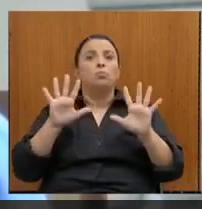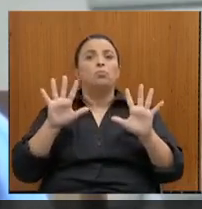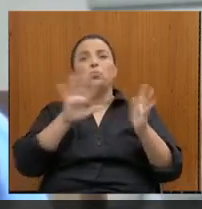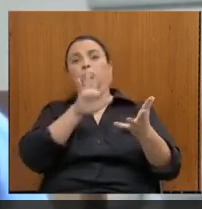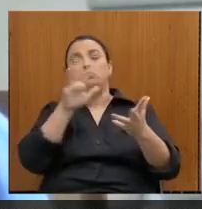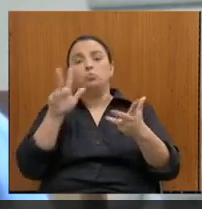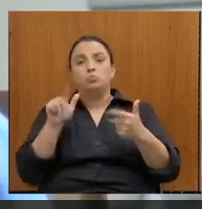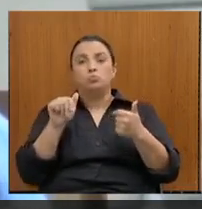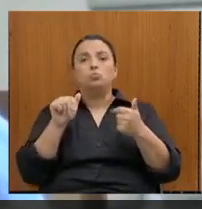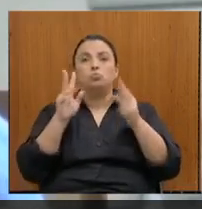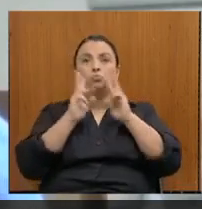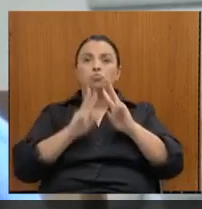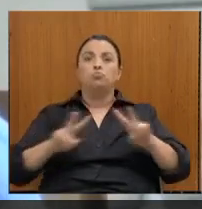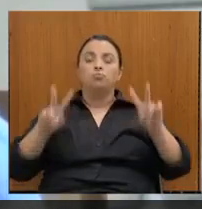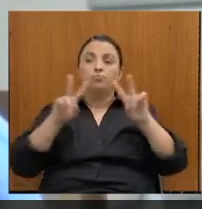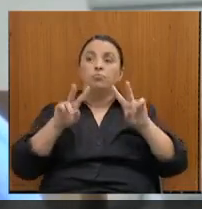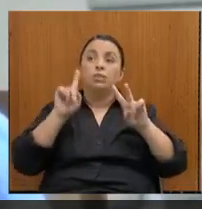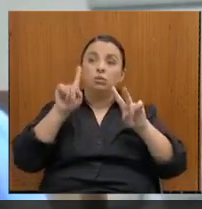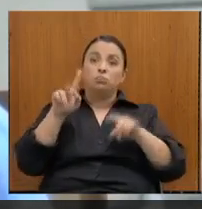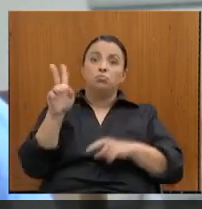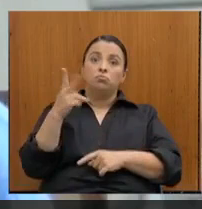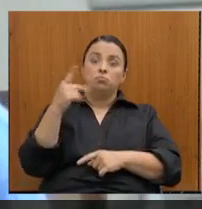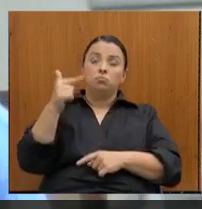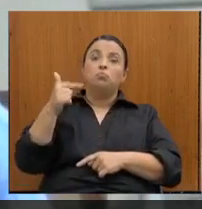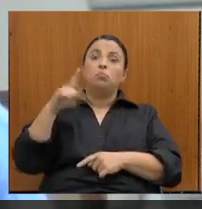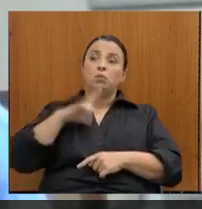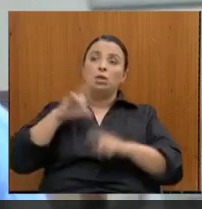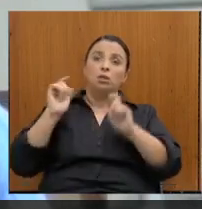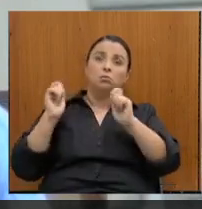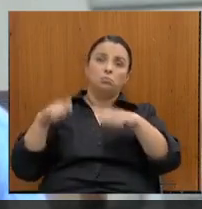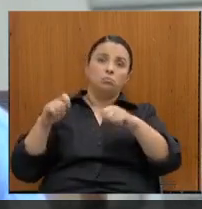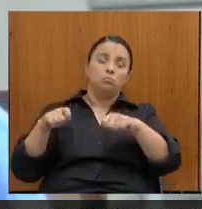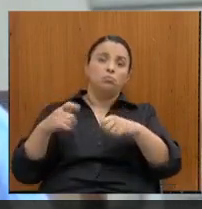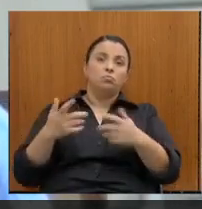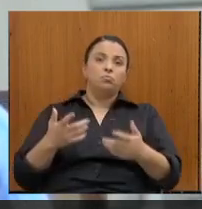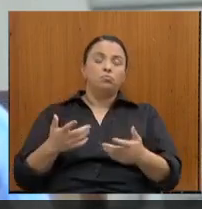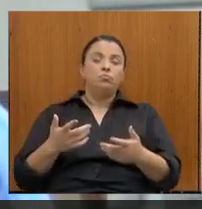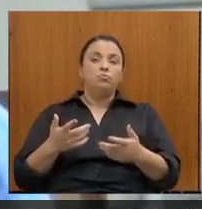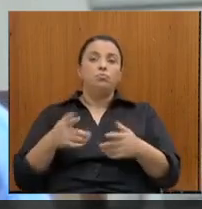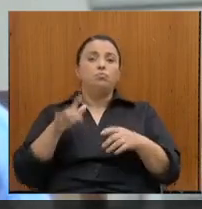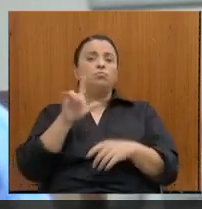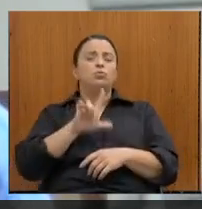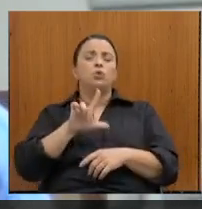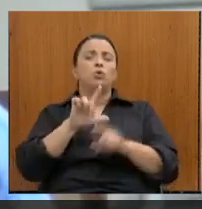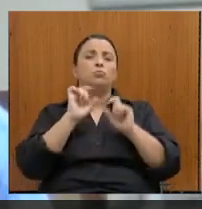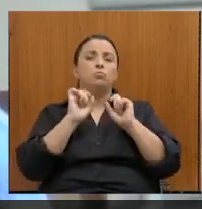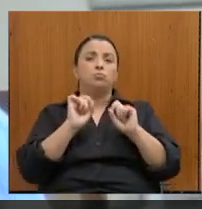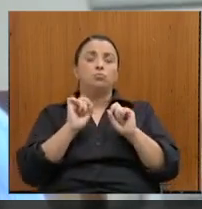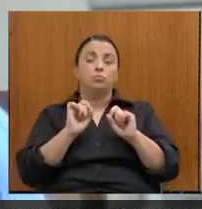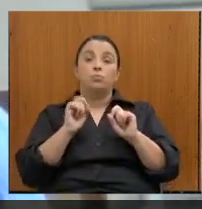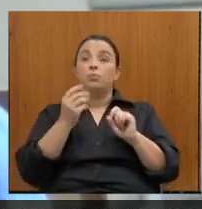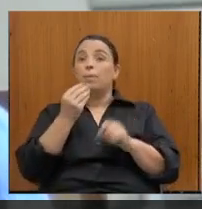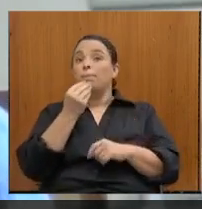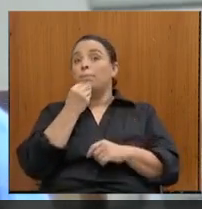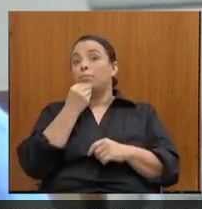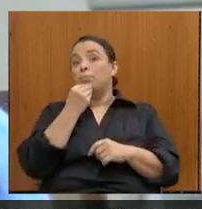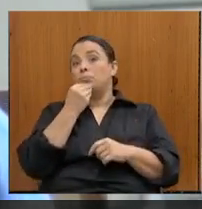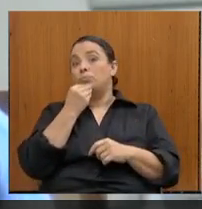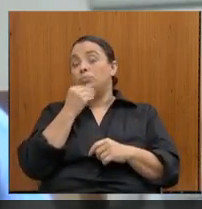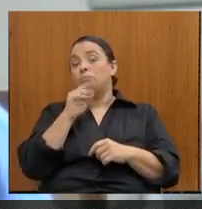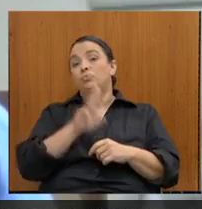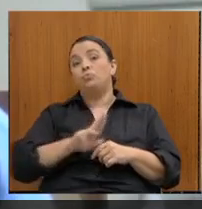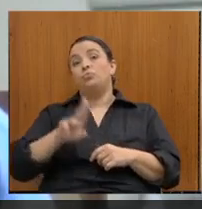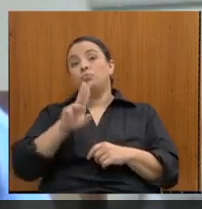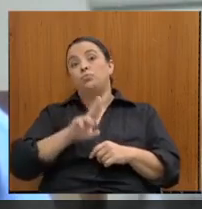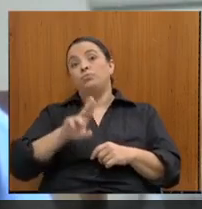porque foi apresentado diante desse potencial e obviamente é como uma possibilidade de